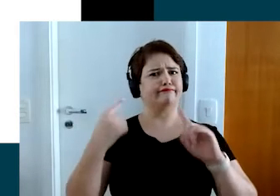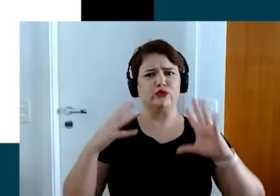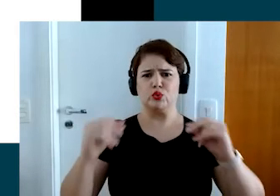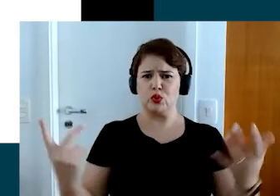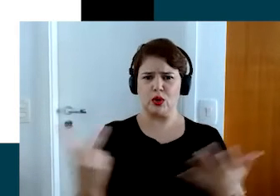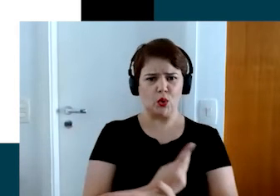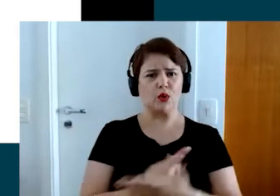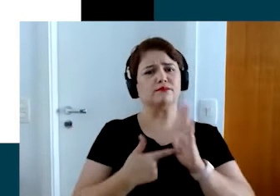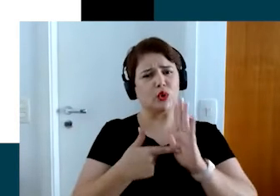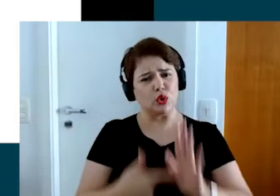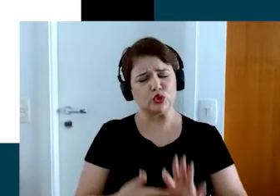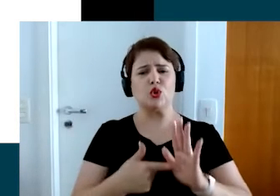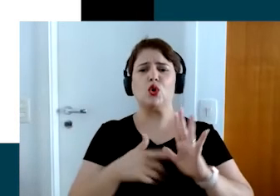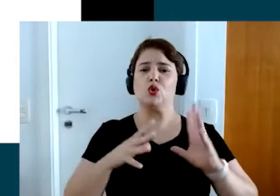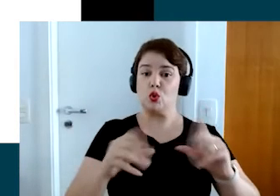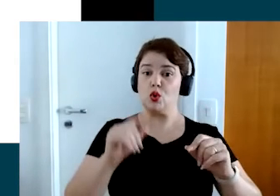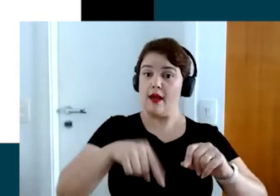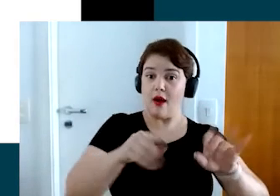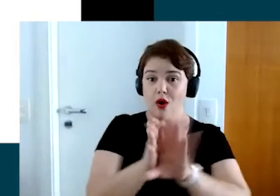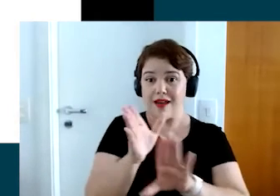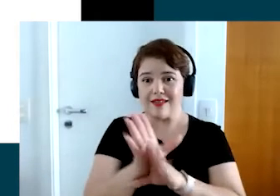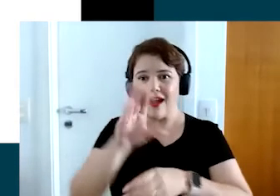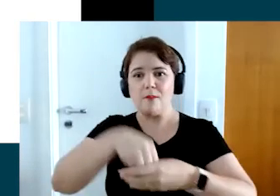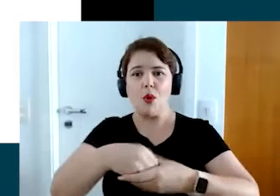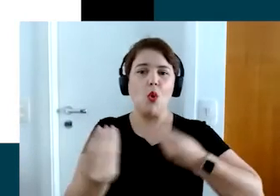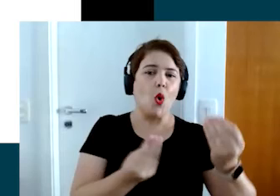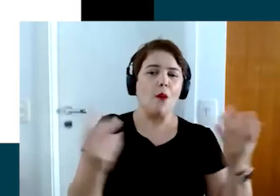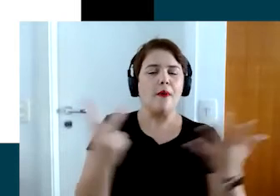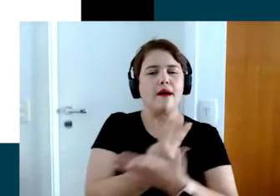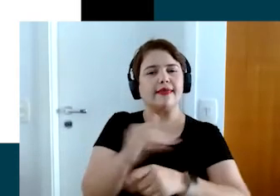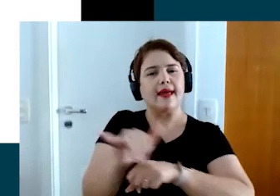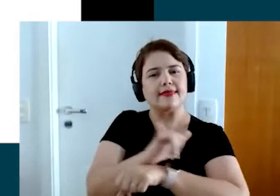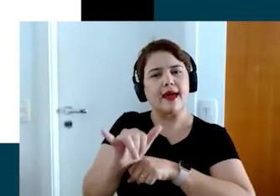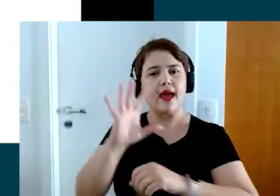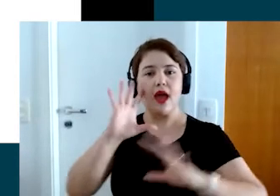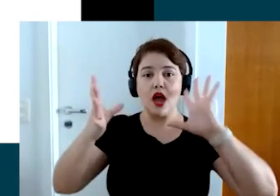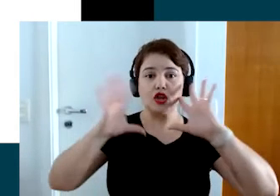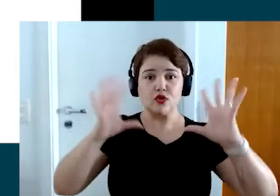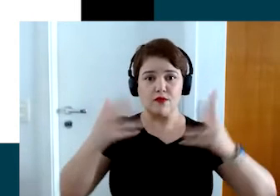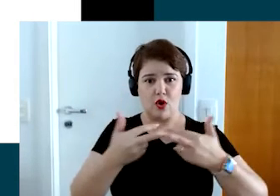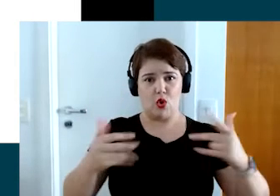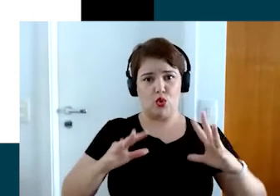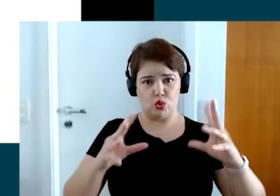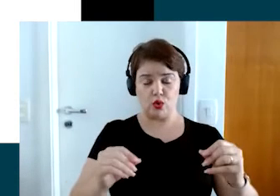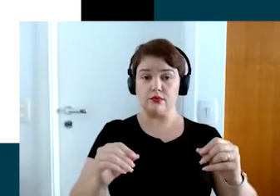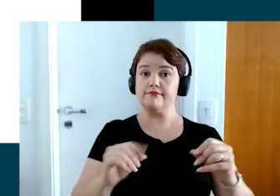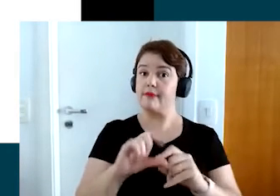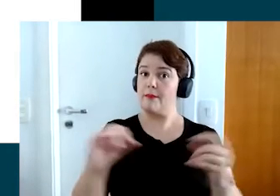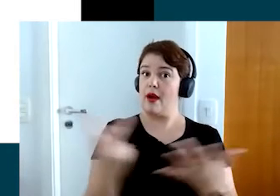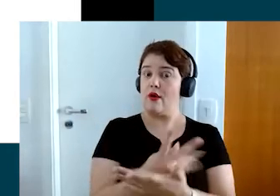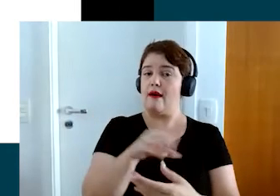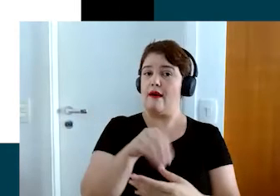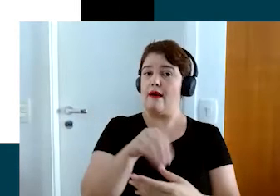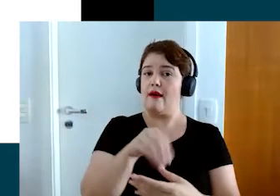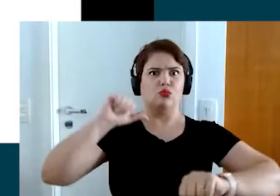do mundo VUCA para orientar ali o seu planejamento estratégico, suas tomadas de decisão, em meio, né, a todas essas